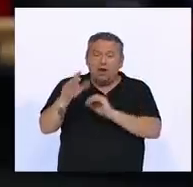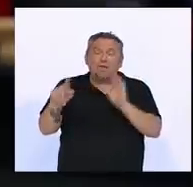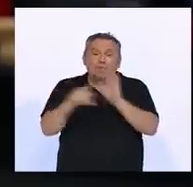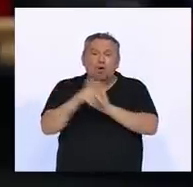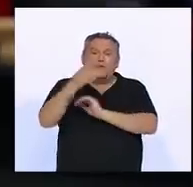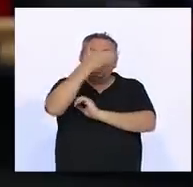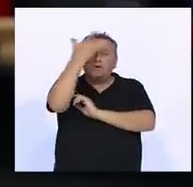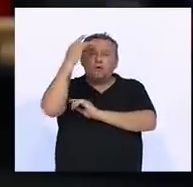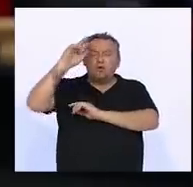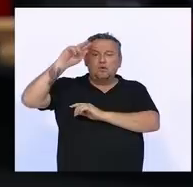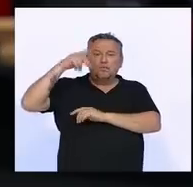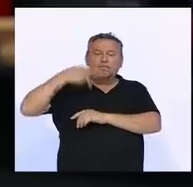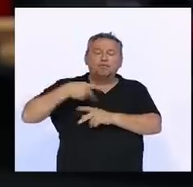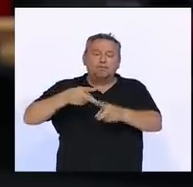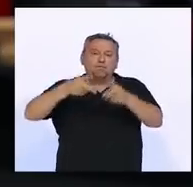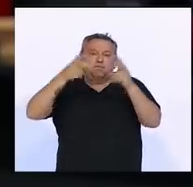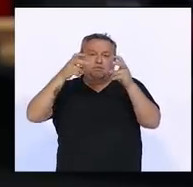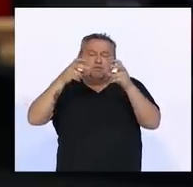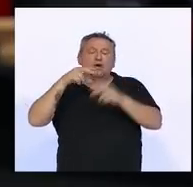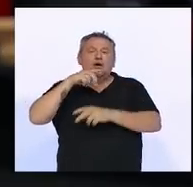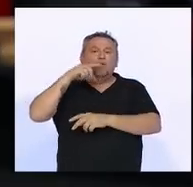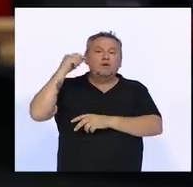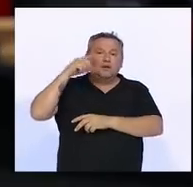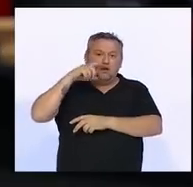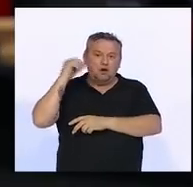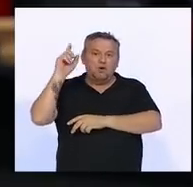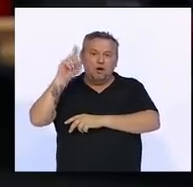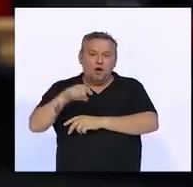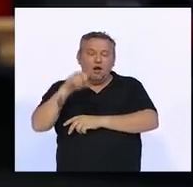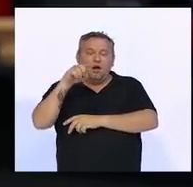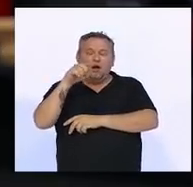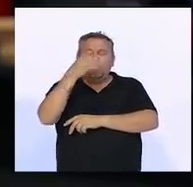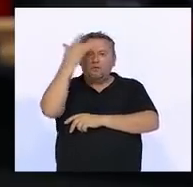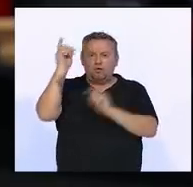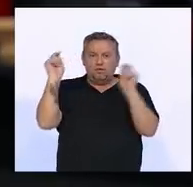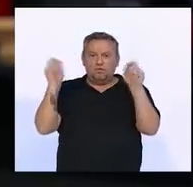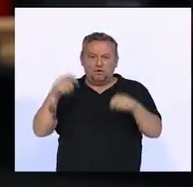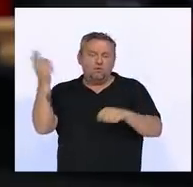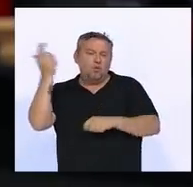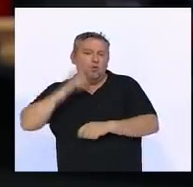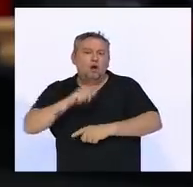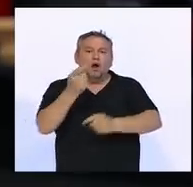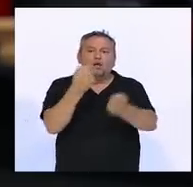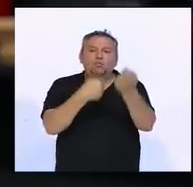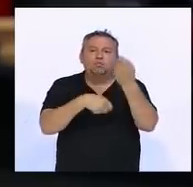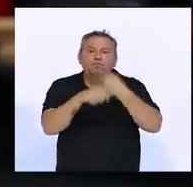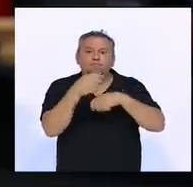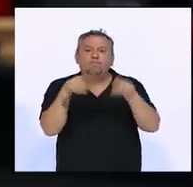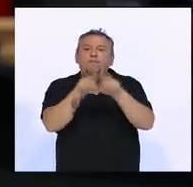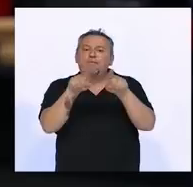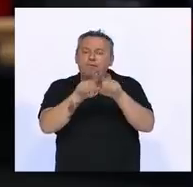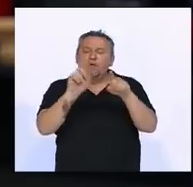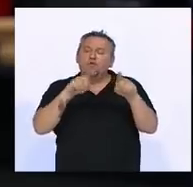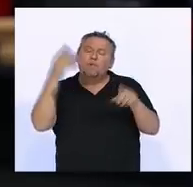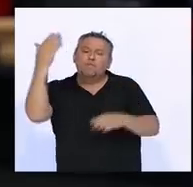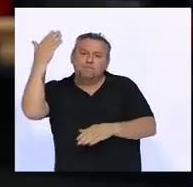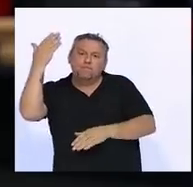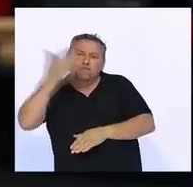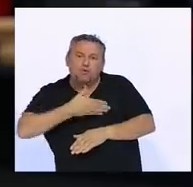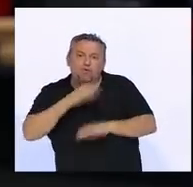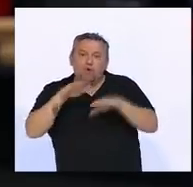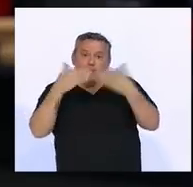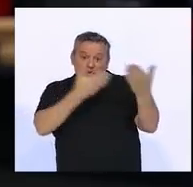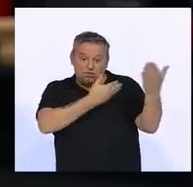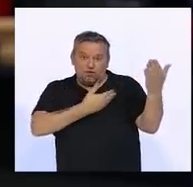que percebeu que o Ciro Gomes é uma pessoa que tem capacidade administrativa, ele já provou isso quando